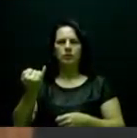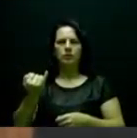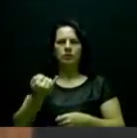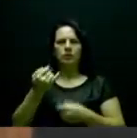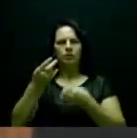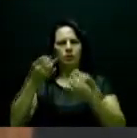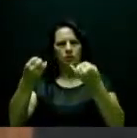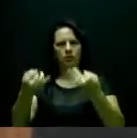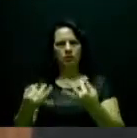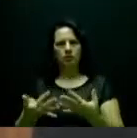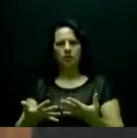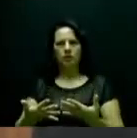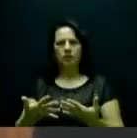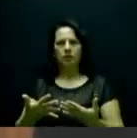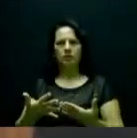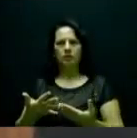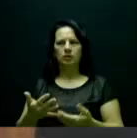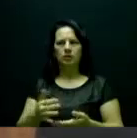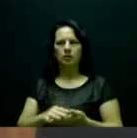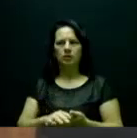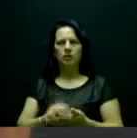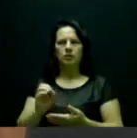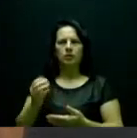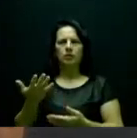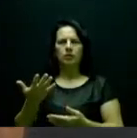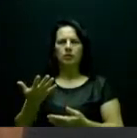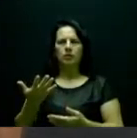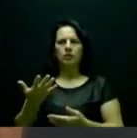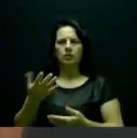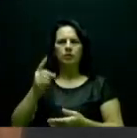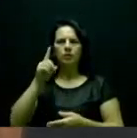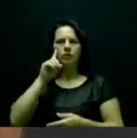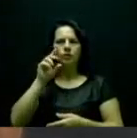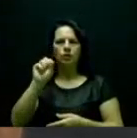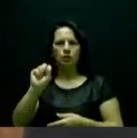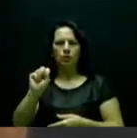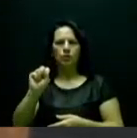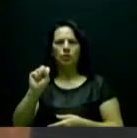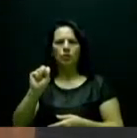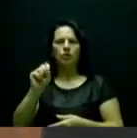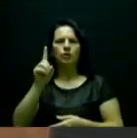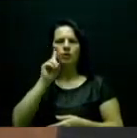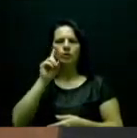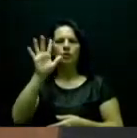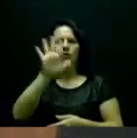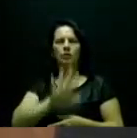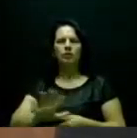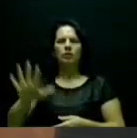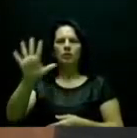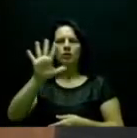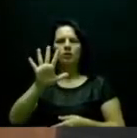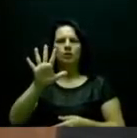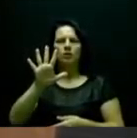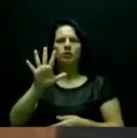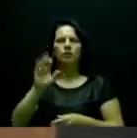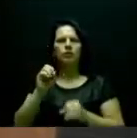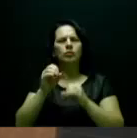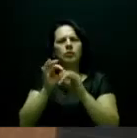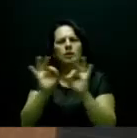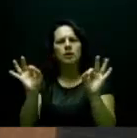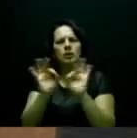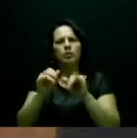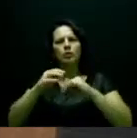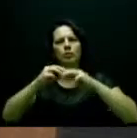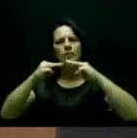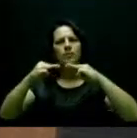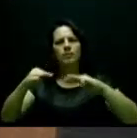para prestar alguns esclarecimentos. O que aconteceu? Dia 8, né, Dia Internacional da Mulher, eu fiz uma singela homenagem à minha esposa. Uma homenagem